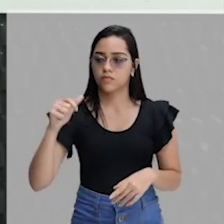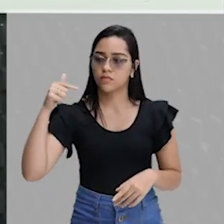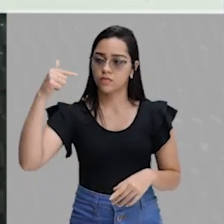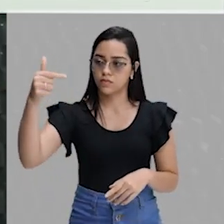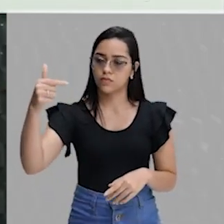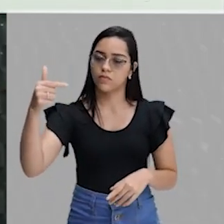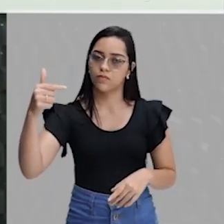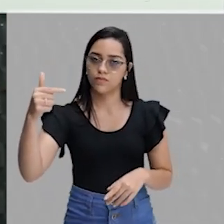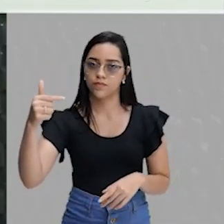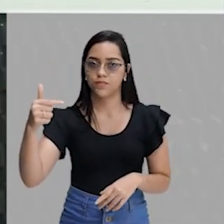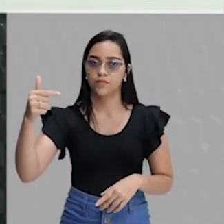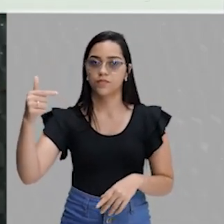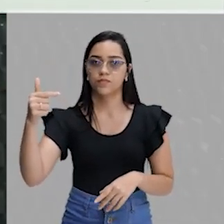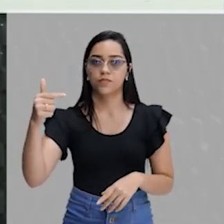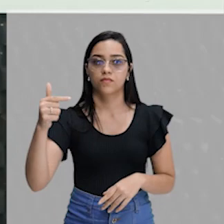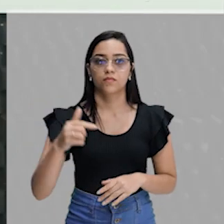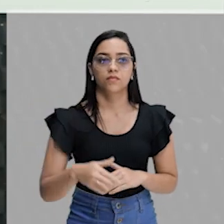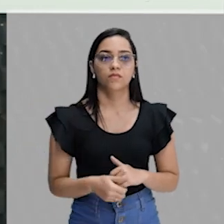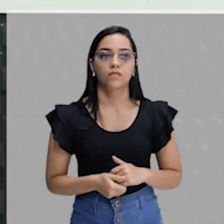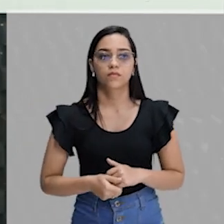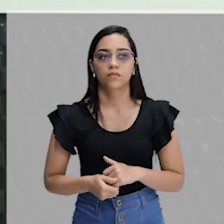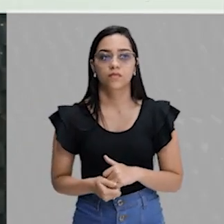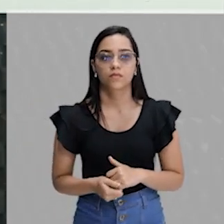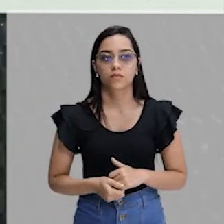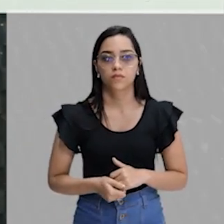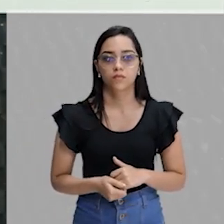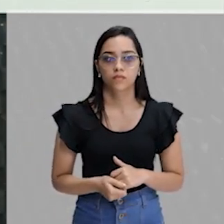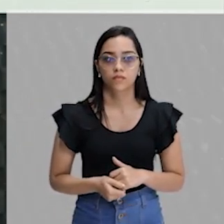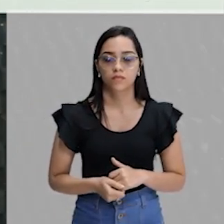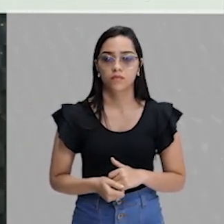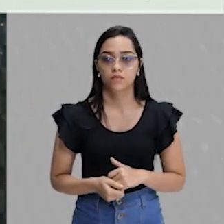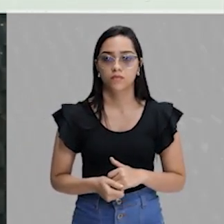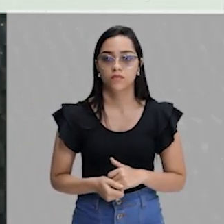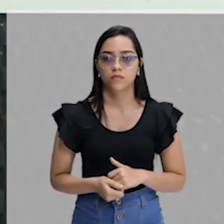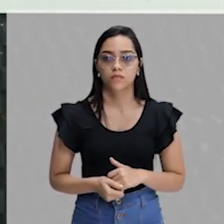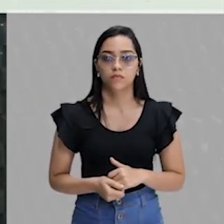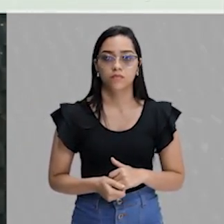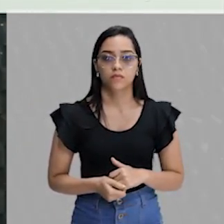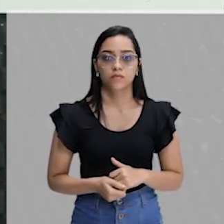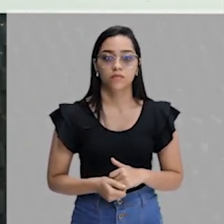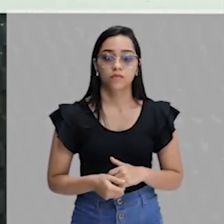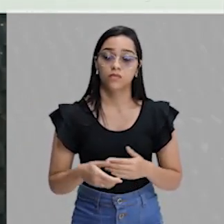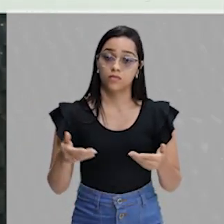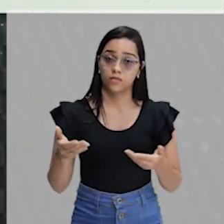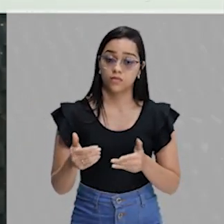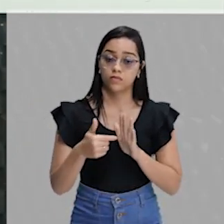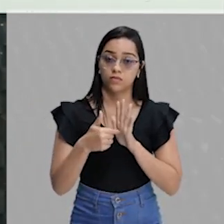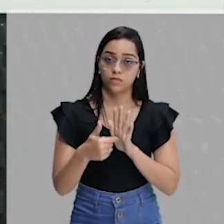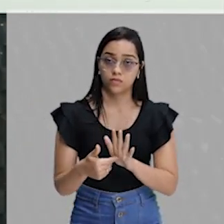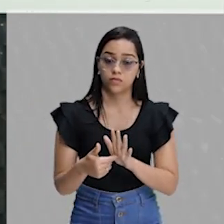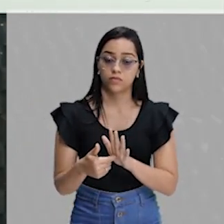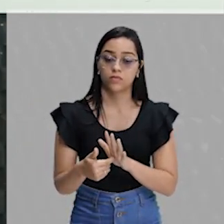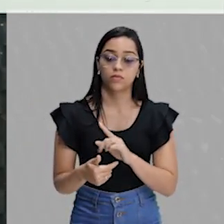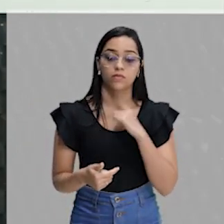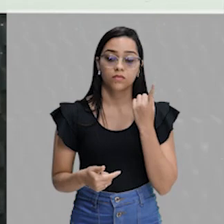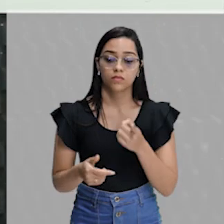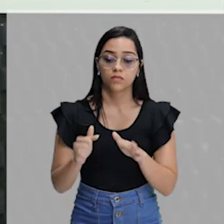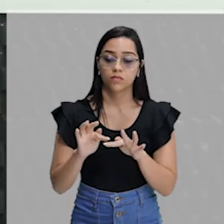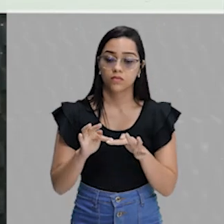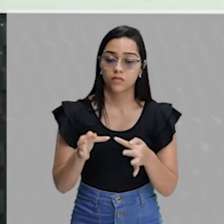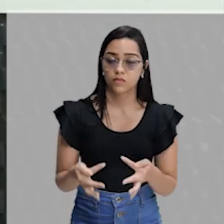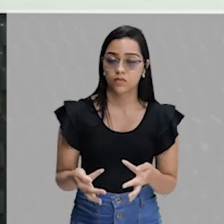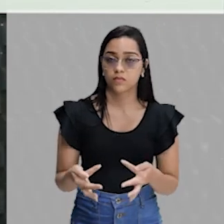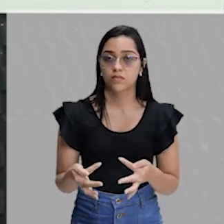segundo ao quadrado. Então, metro quadrado por segundo ao quadrado. Neste caso, nós